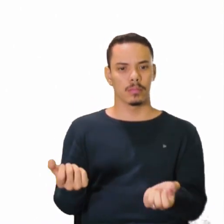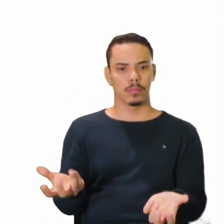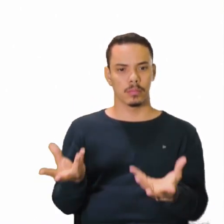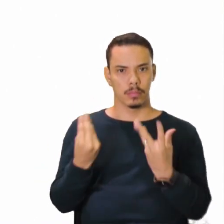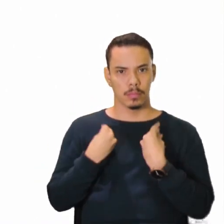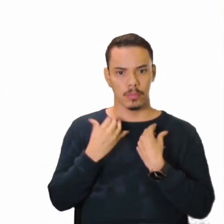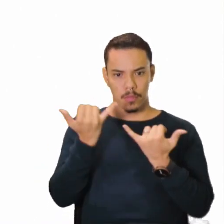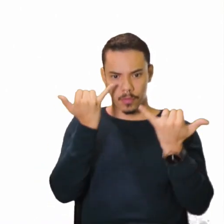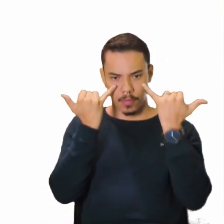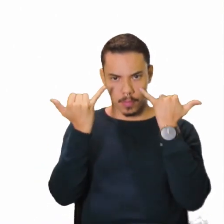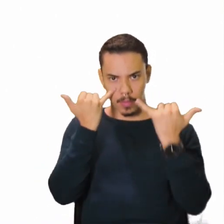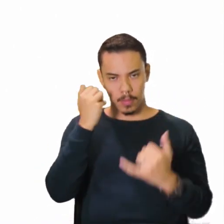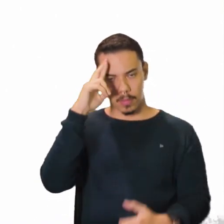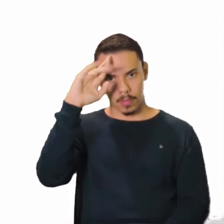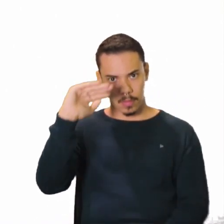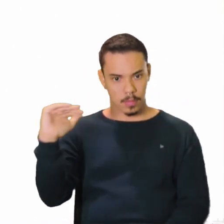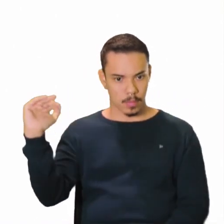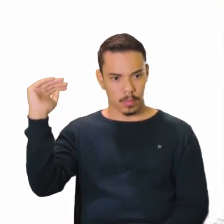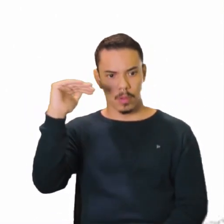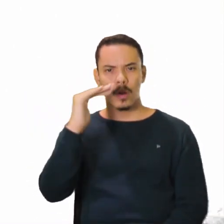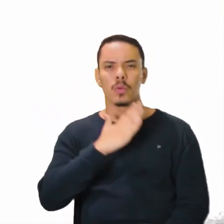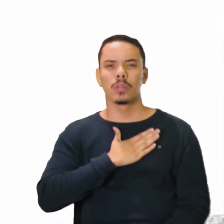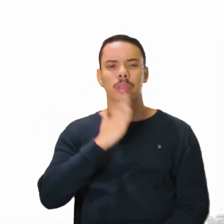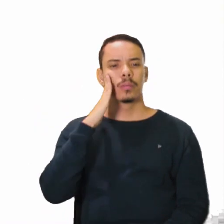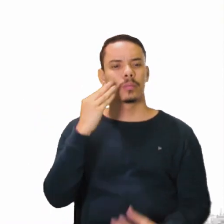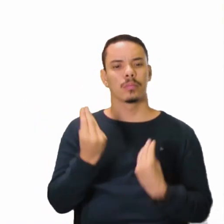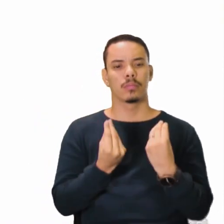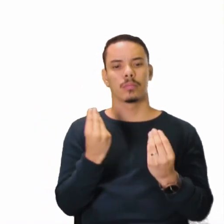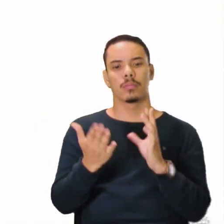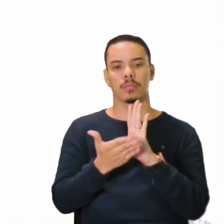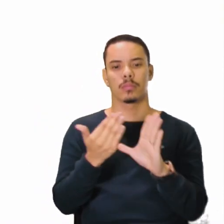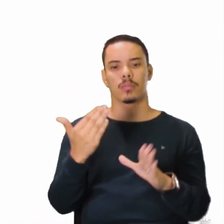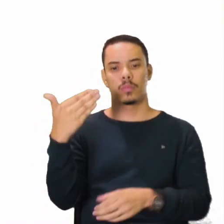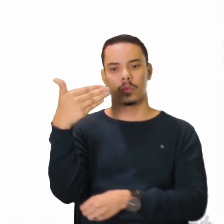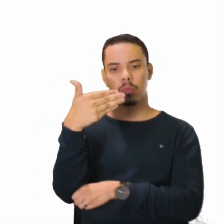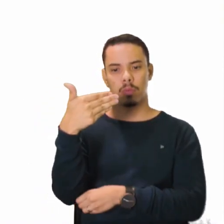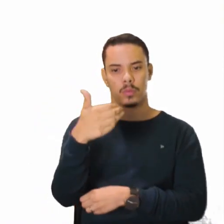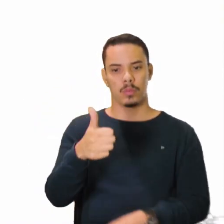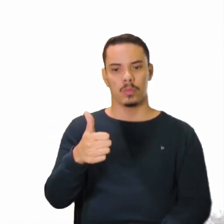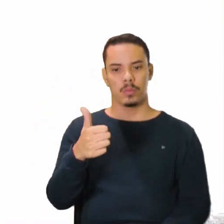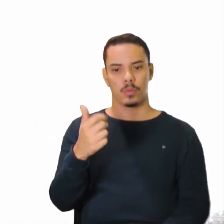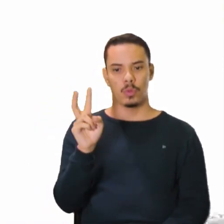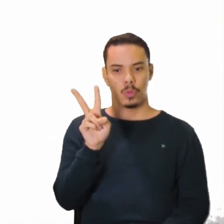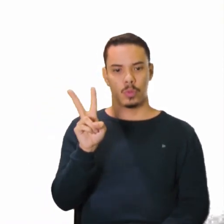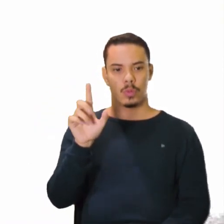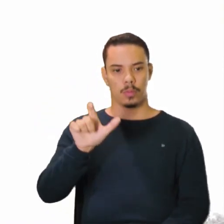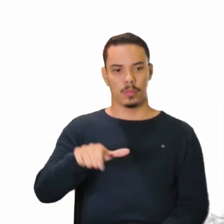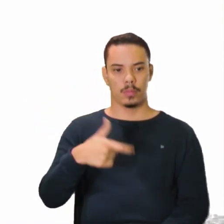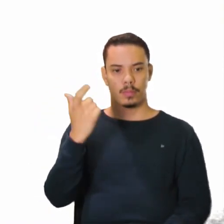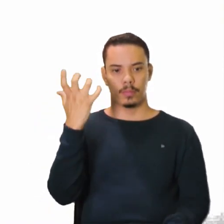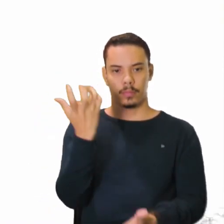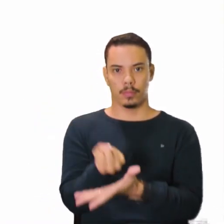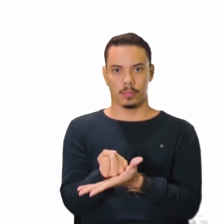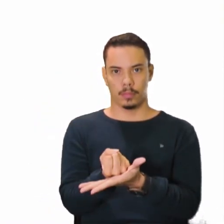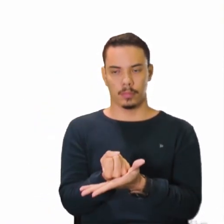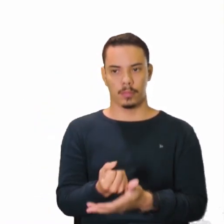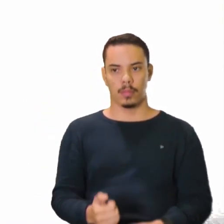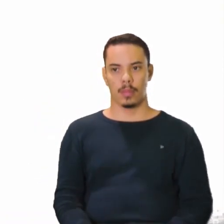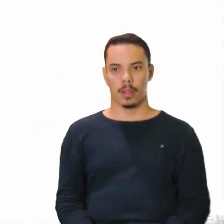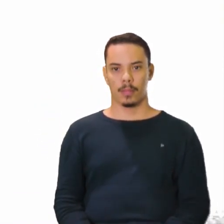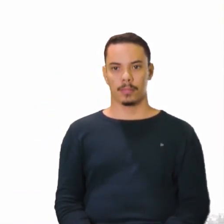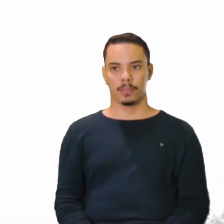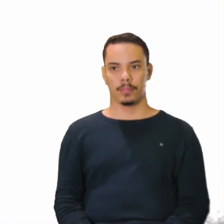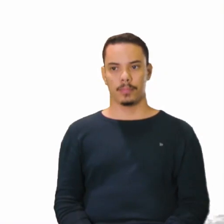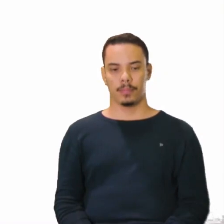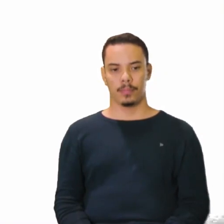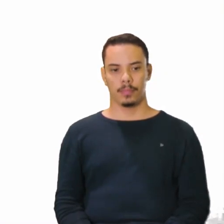senhorita? Gostaria de saber como conseguiu retirar do hotel os 2 cartões de registro.